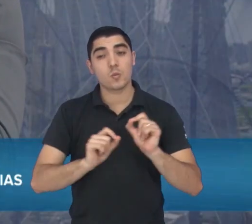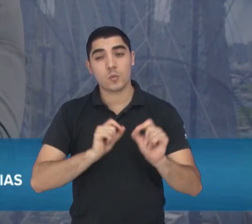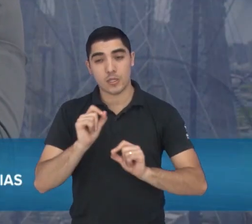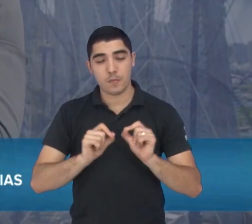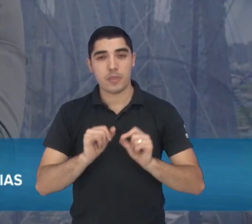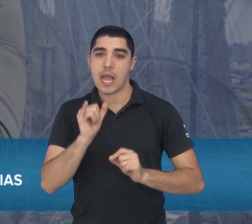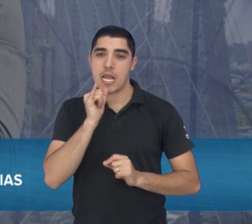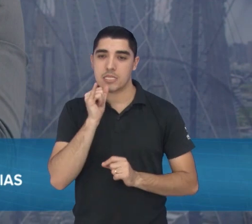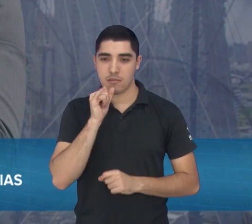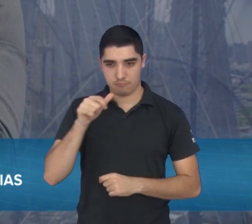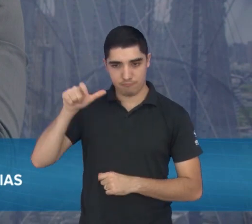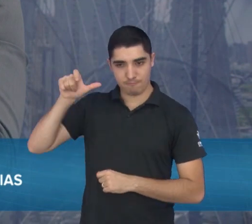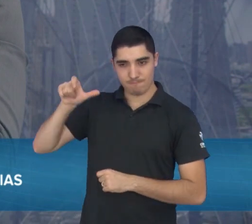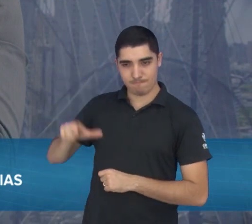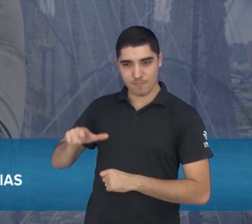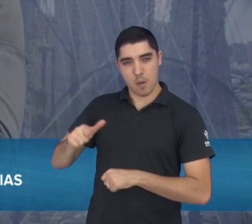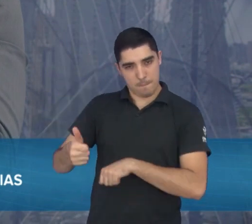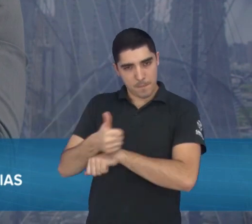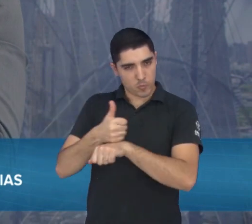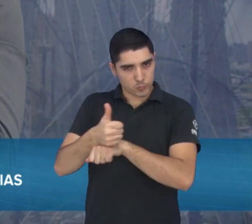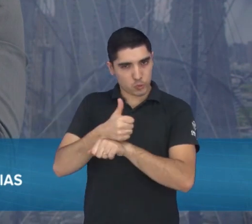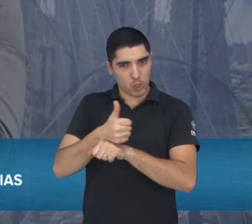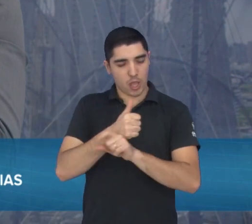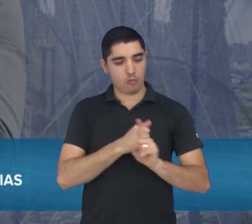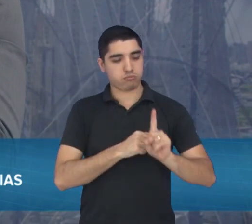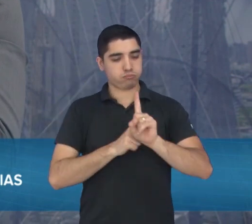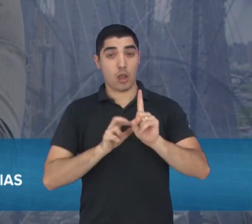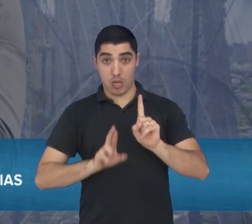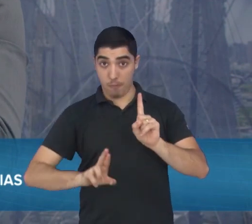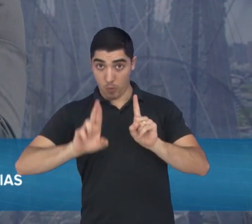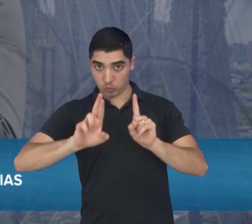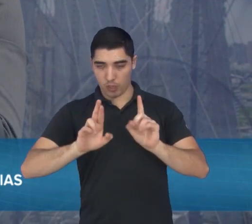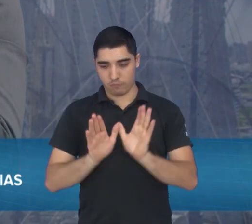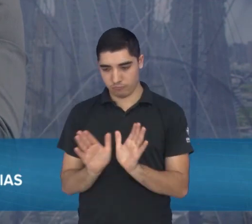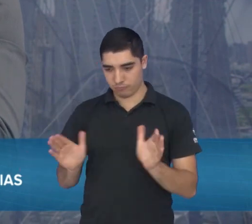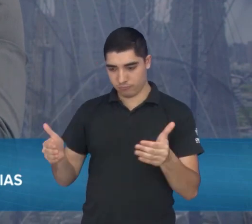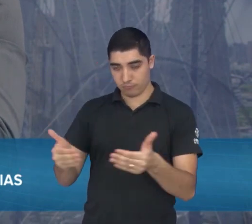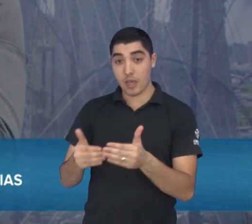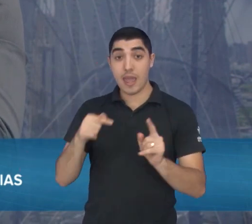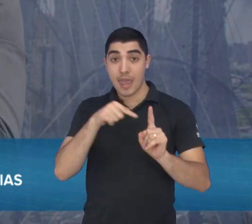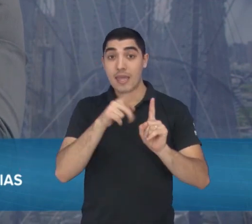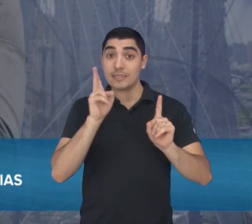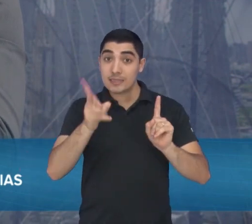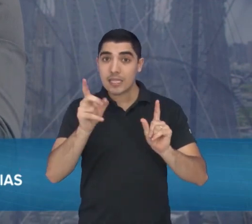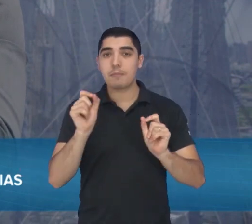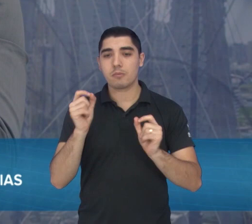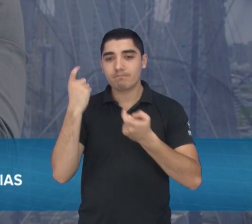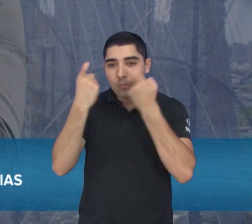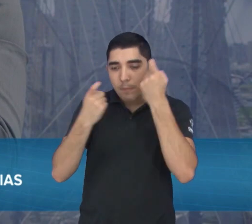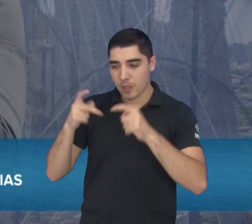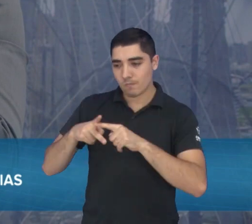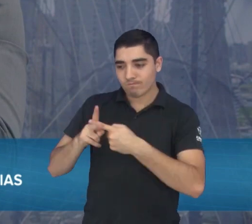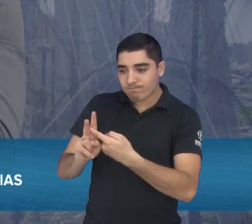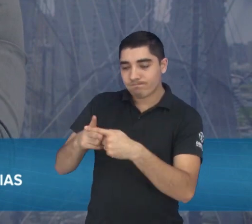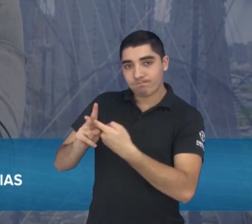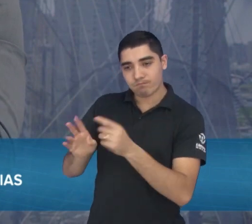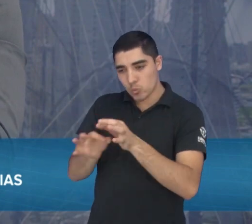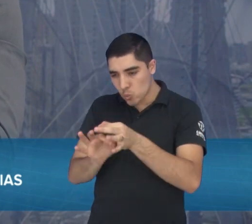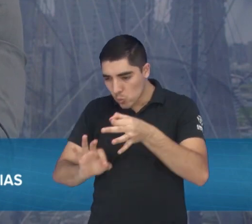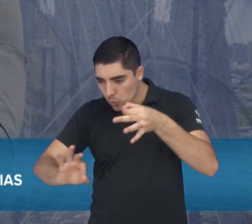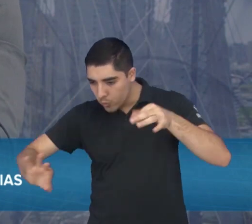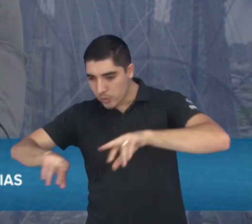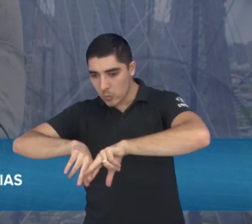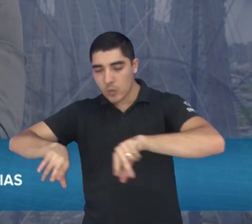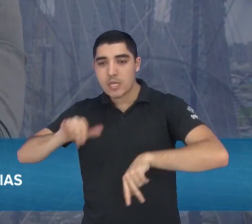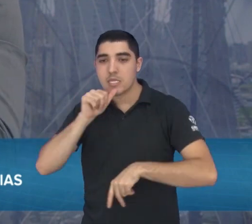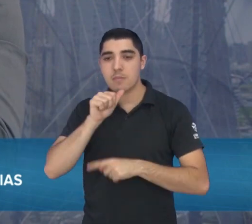fazer o planejamento dele na gestão dele dentro do condomínio, ele tem que fazer, a gente fala da manutenção predial. Está em dias a manutenções, seja o